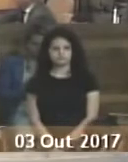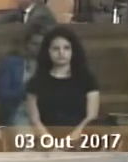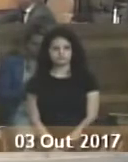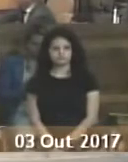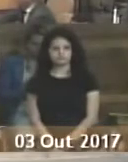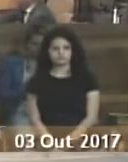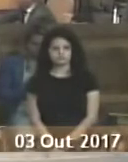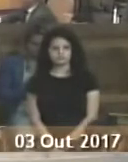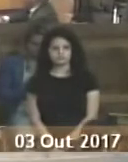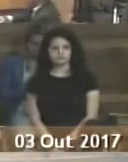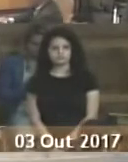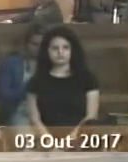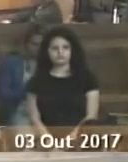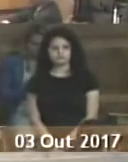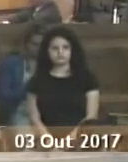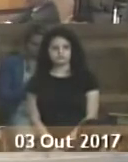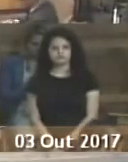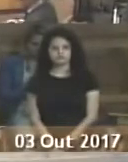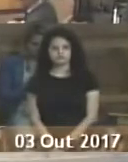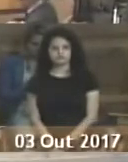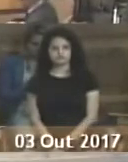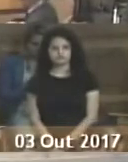Cadê a... Está aqui.